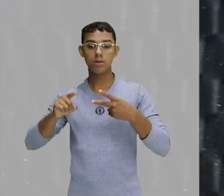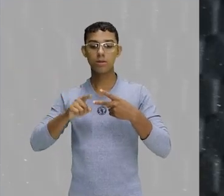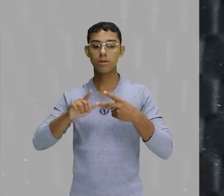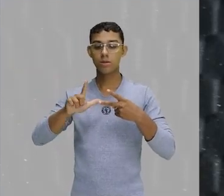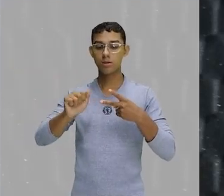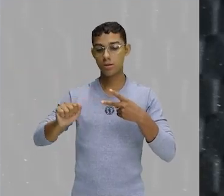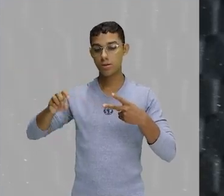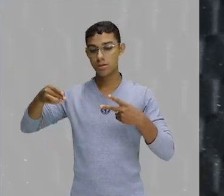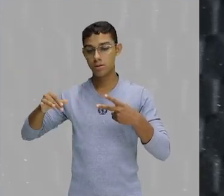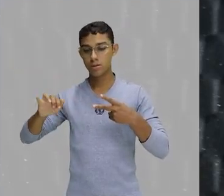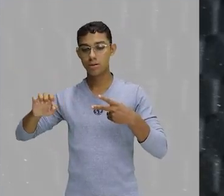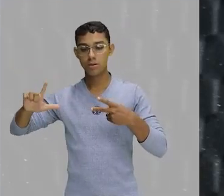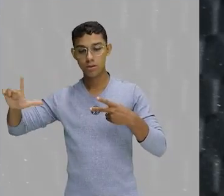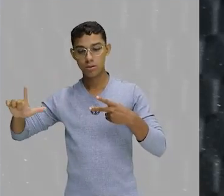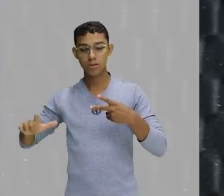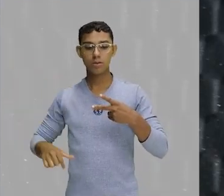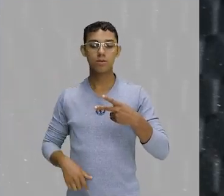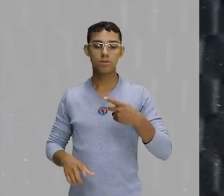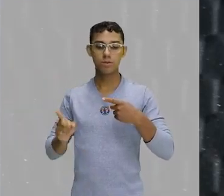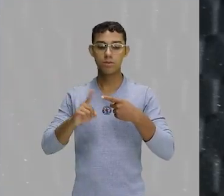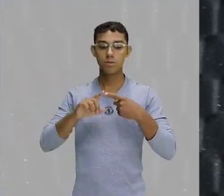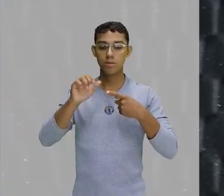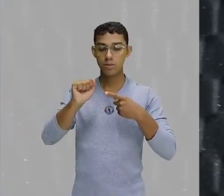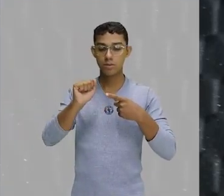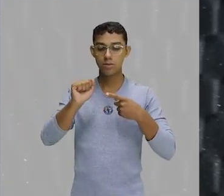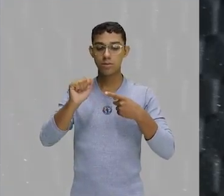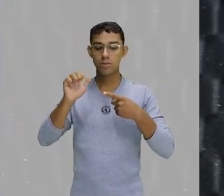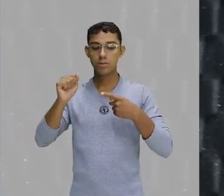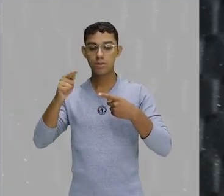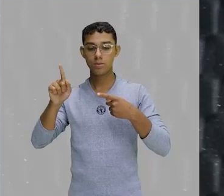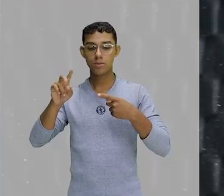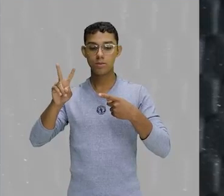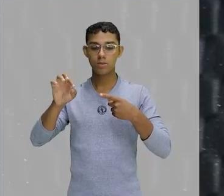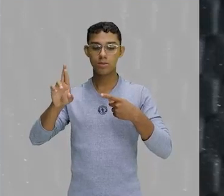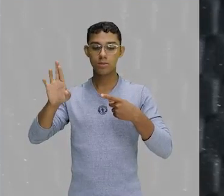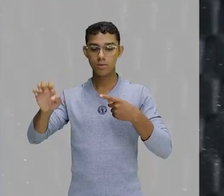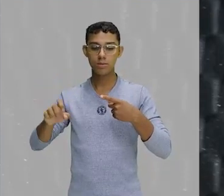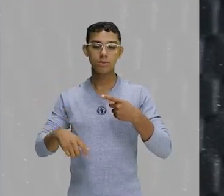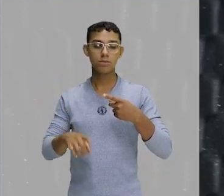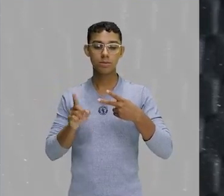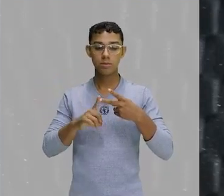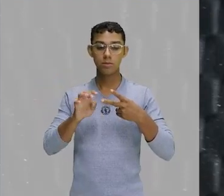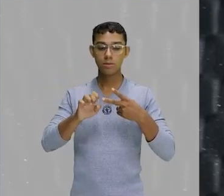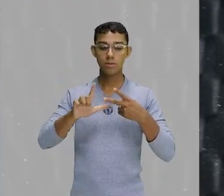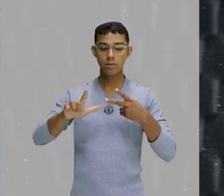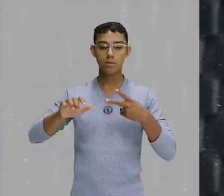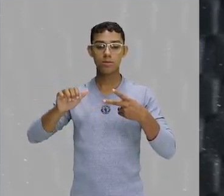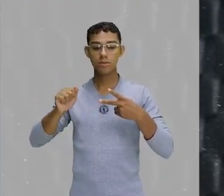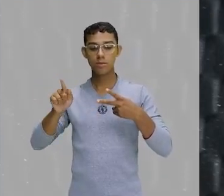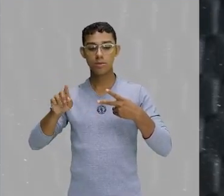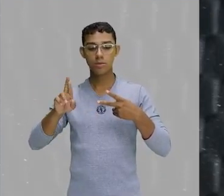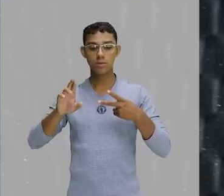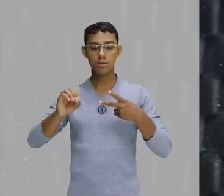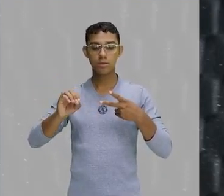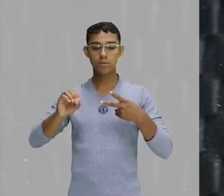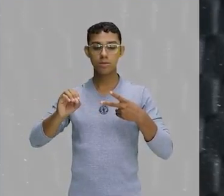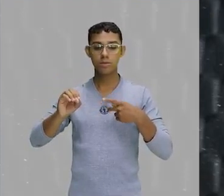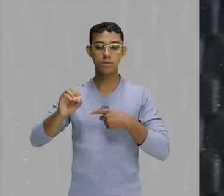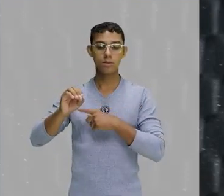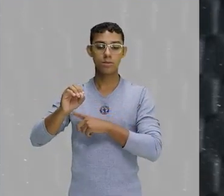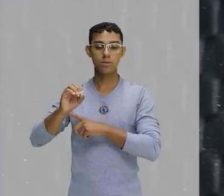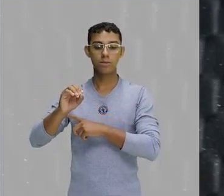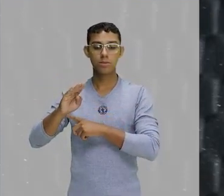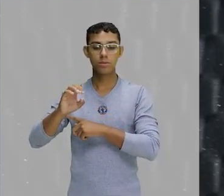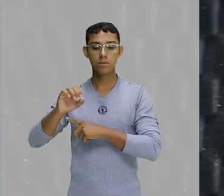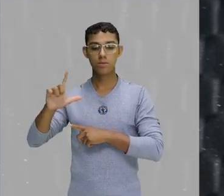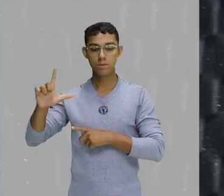árvore, el árbol. Bem aqui tem um O aqui que ficou na própria imagem que eu peguei. Esse O aí entrou de gaiato, já estava